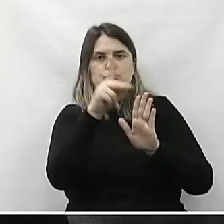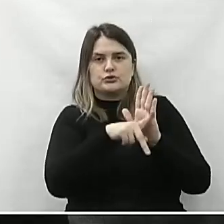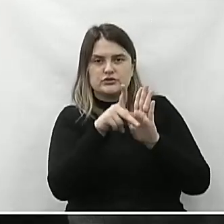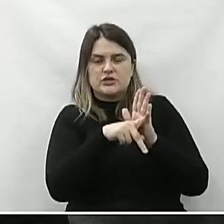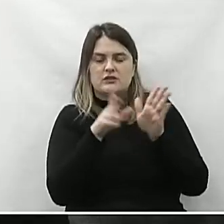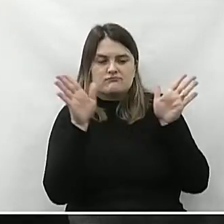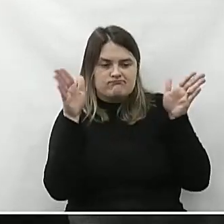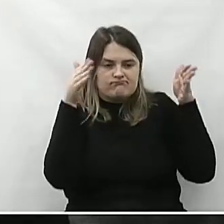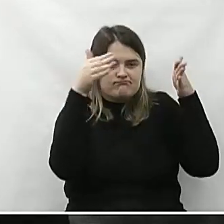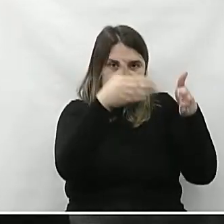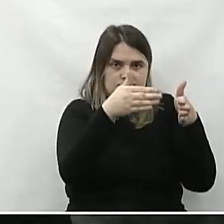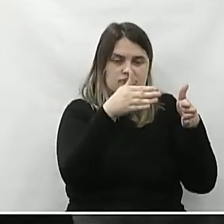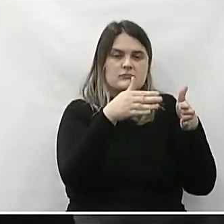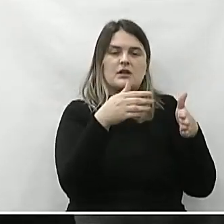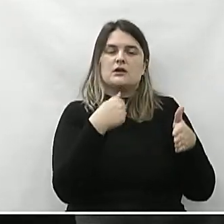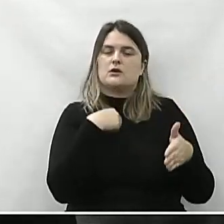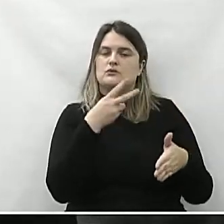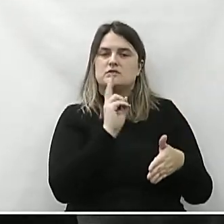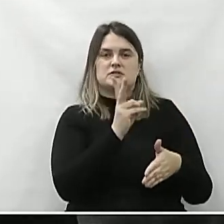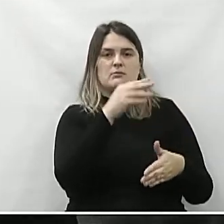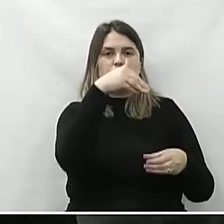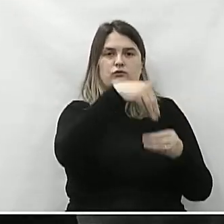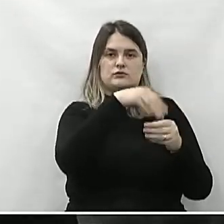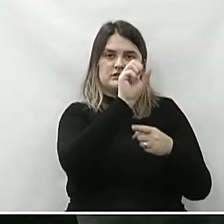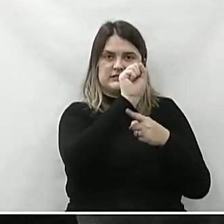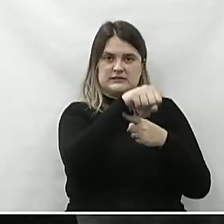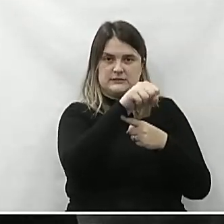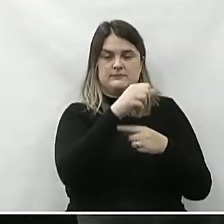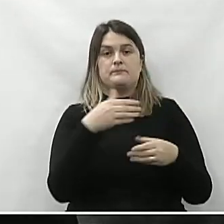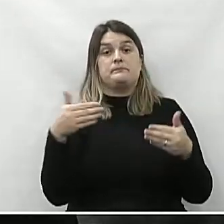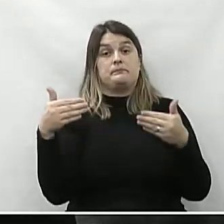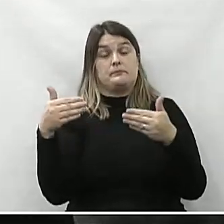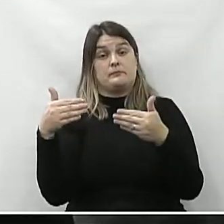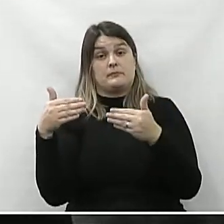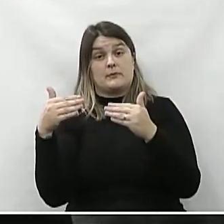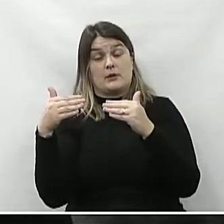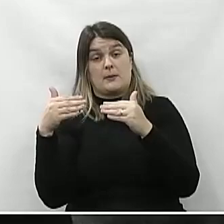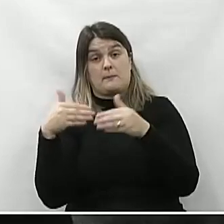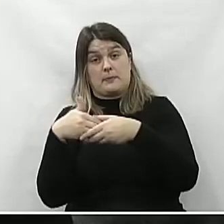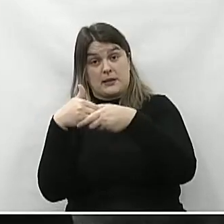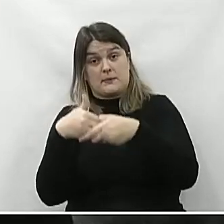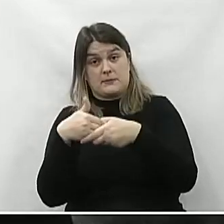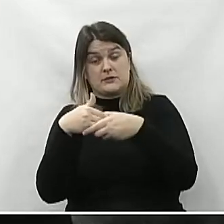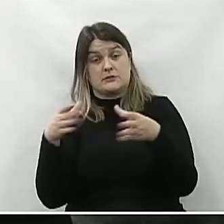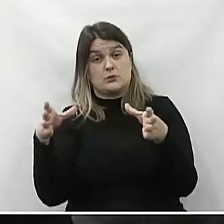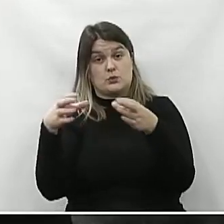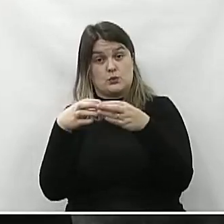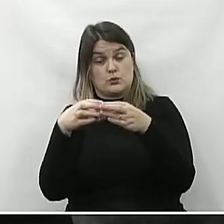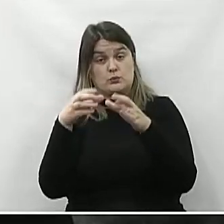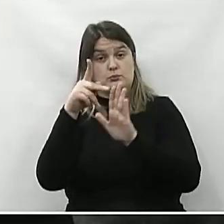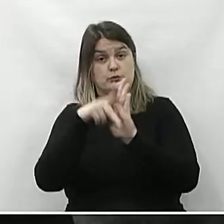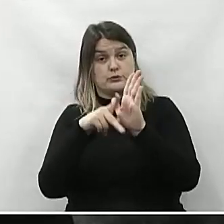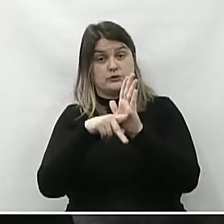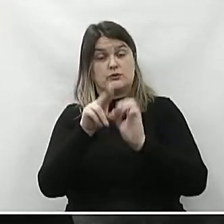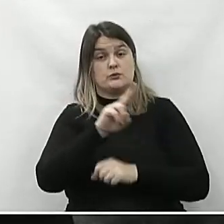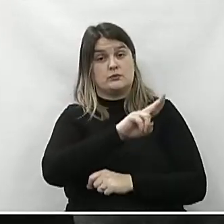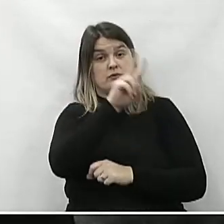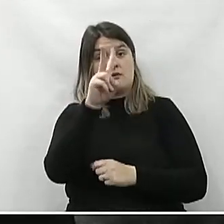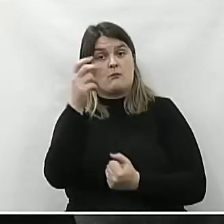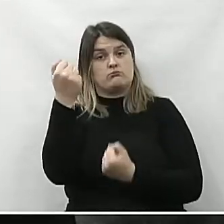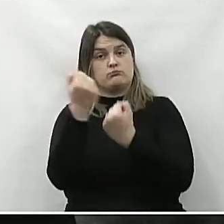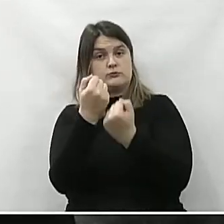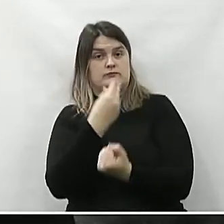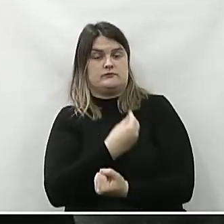voltados para ter certeza que eu serei favorável parabenizar também a equipe né do União para a vida né mais uma vez aqui